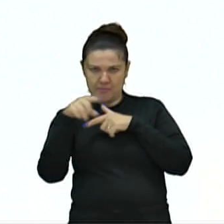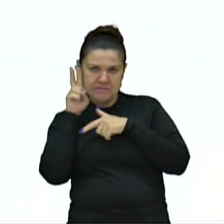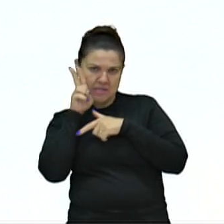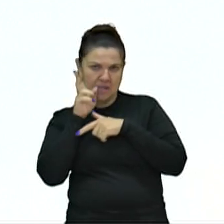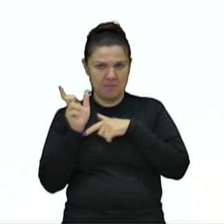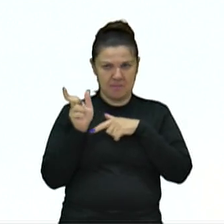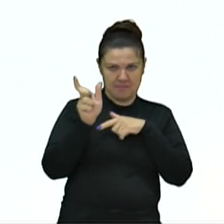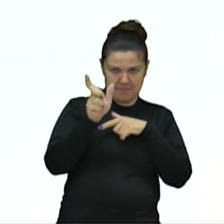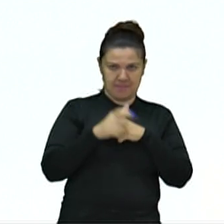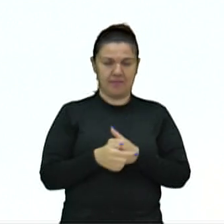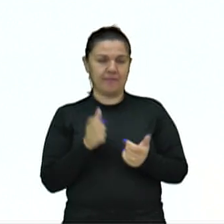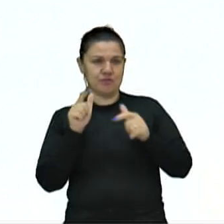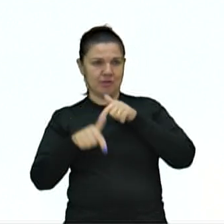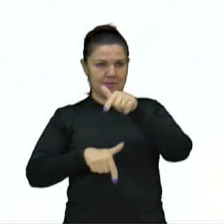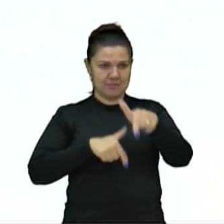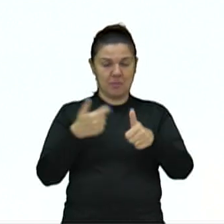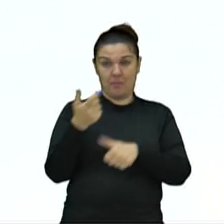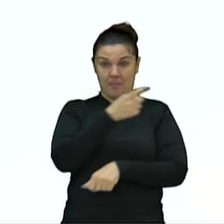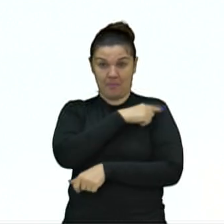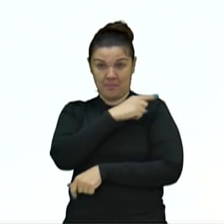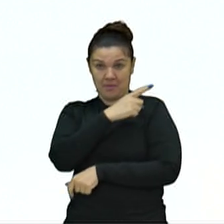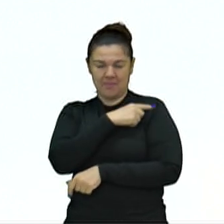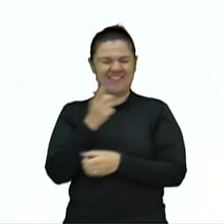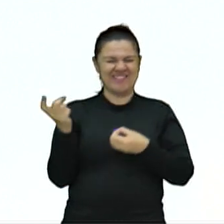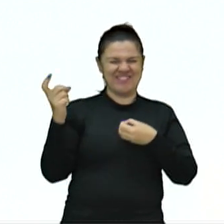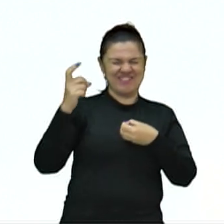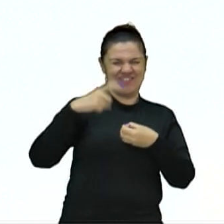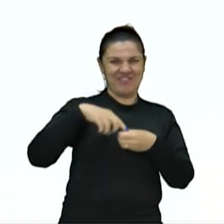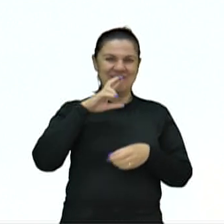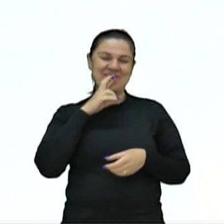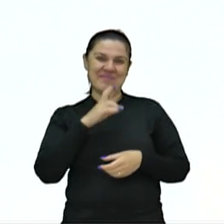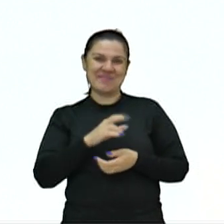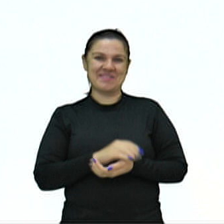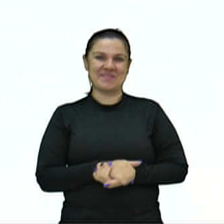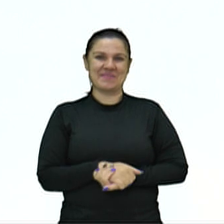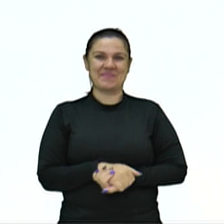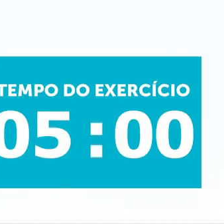desse conteúdo trabalhado no primeiro ano? Voltamos já com a correção.